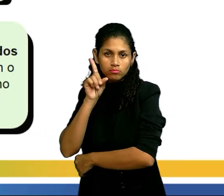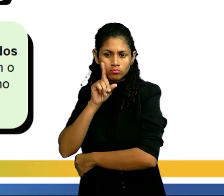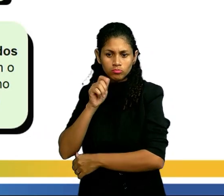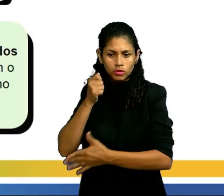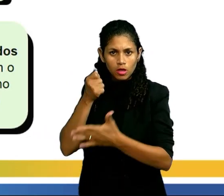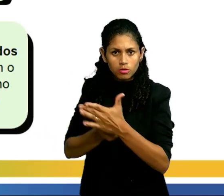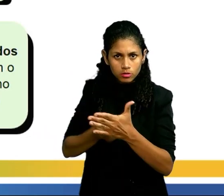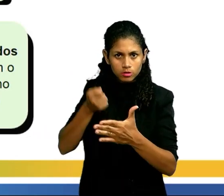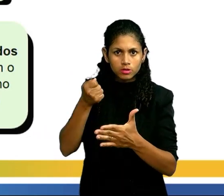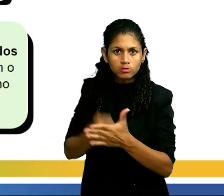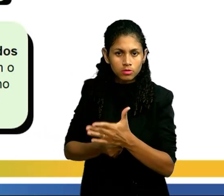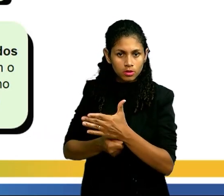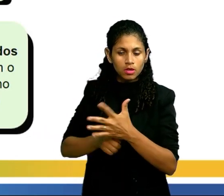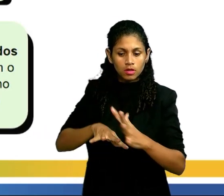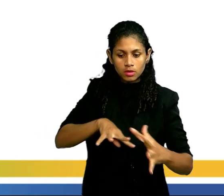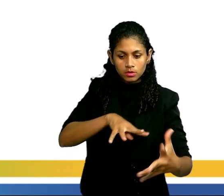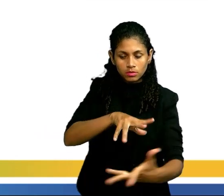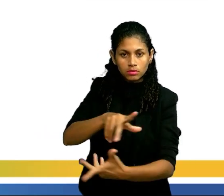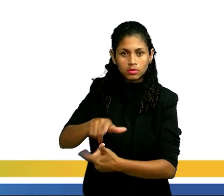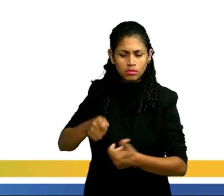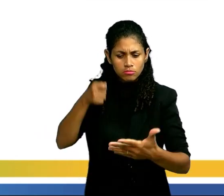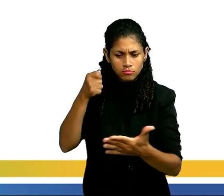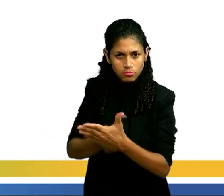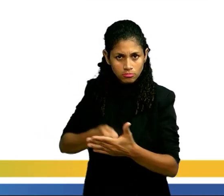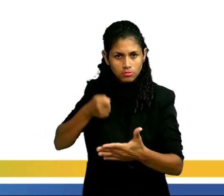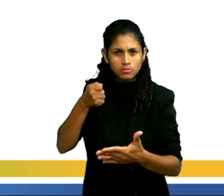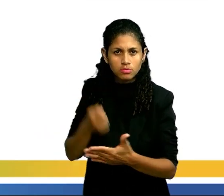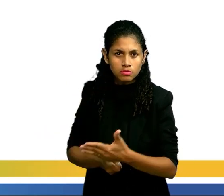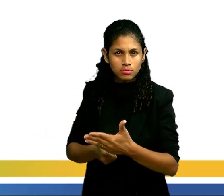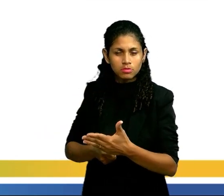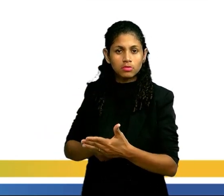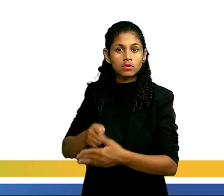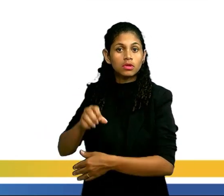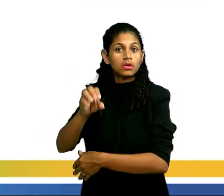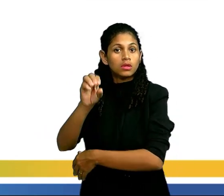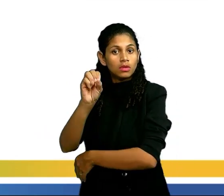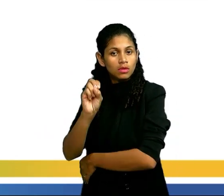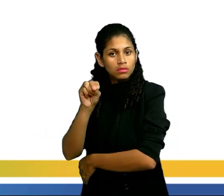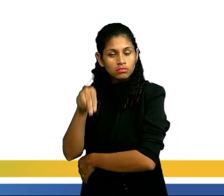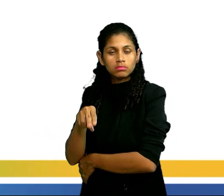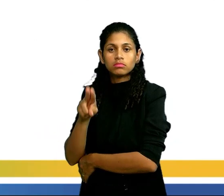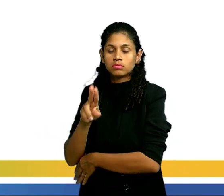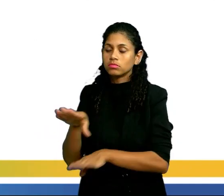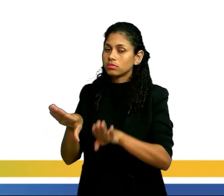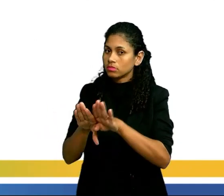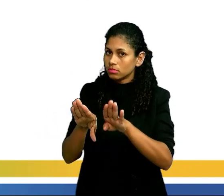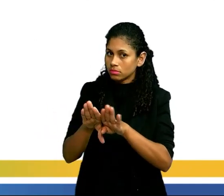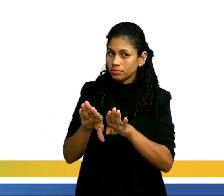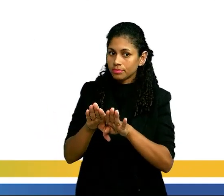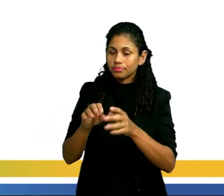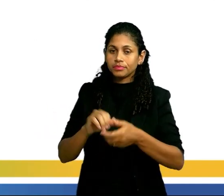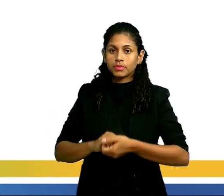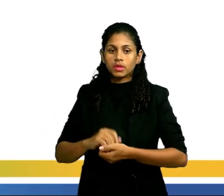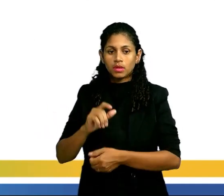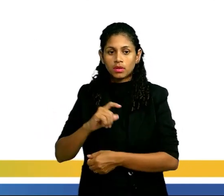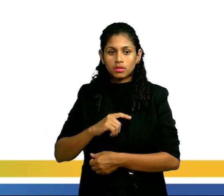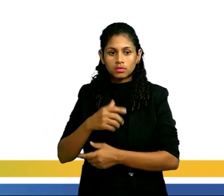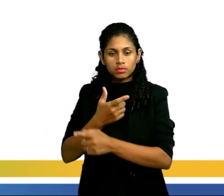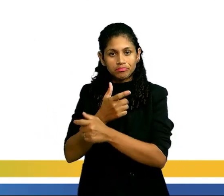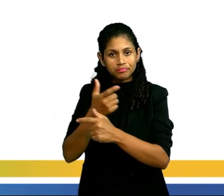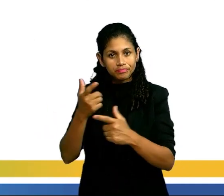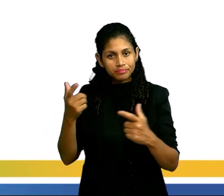pressão exercida também pela ONU, né? Pela Organização das Nações Unidas. Aqui nós temos uma ampliação da foto,